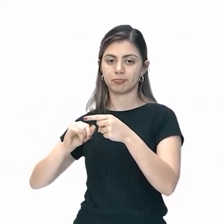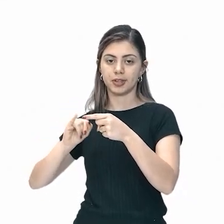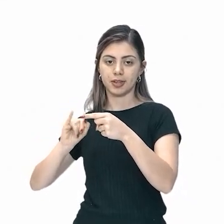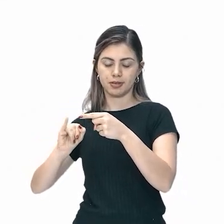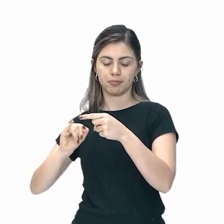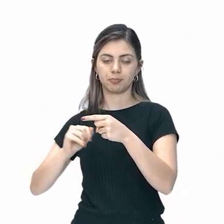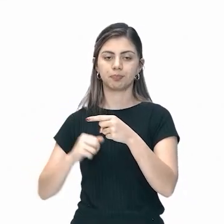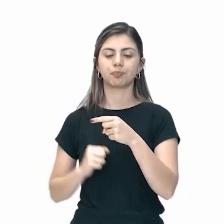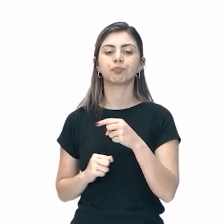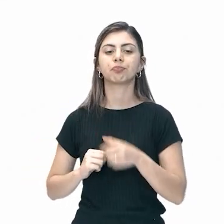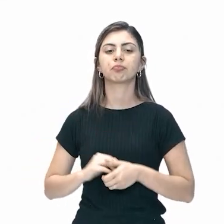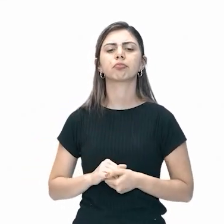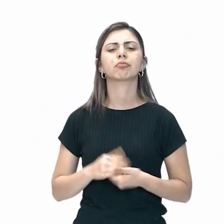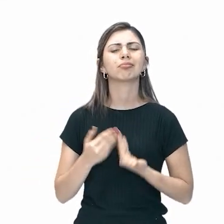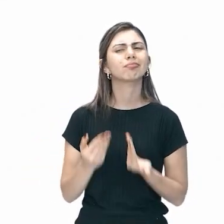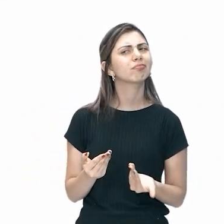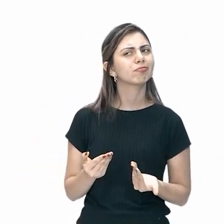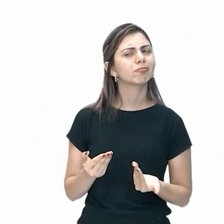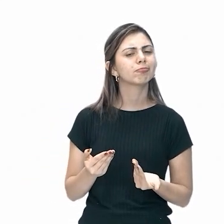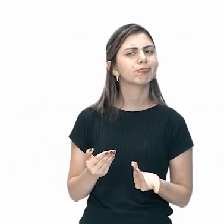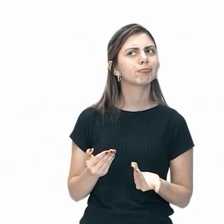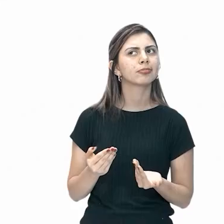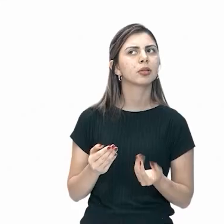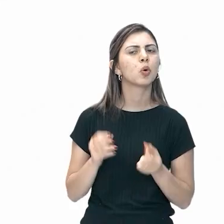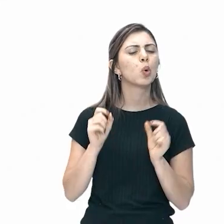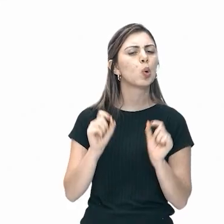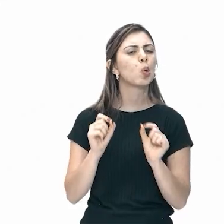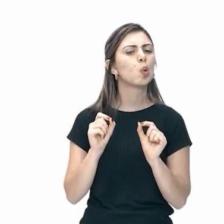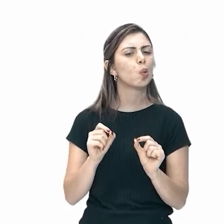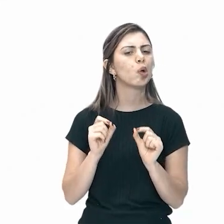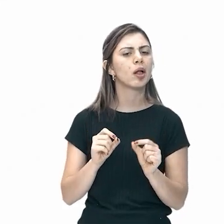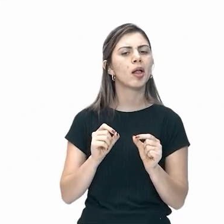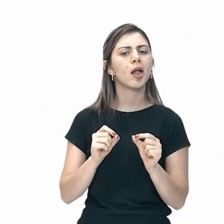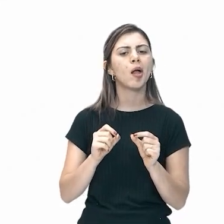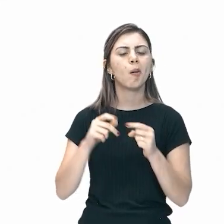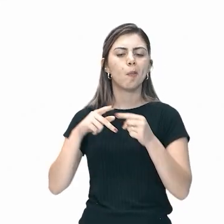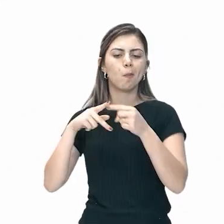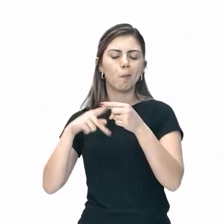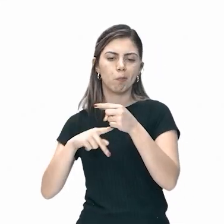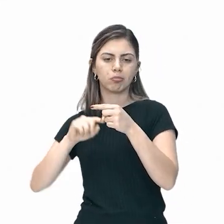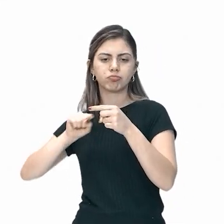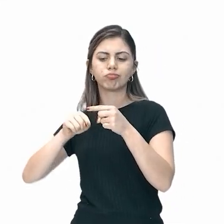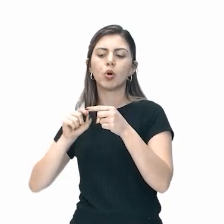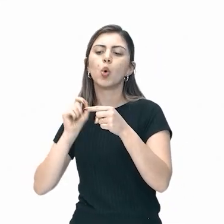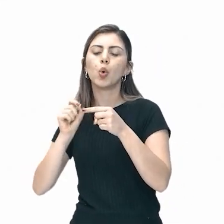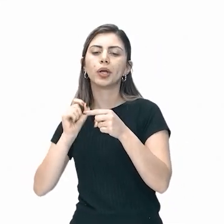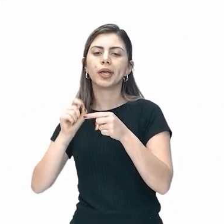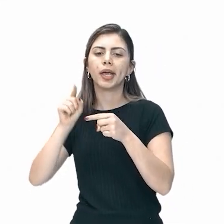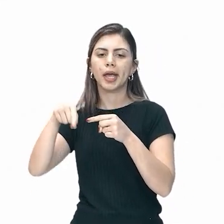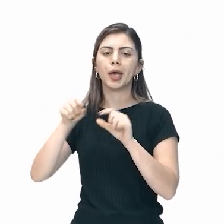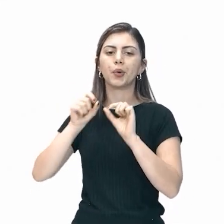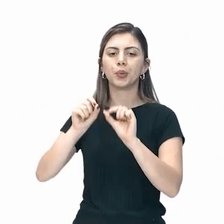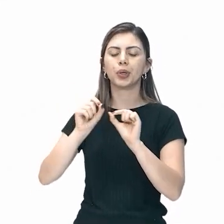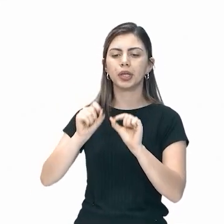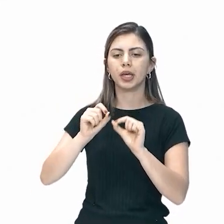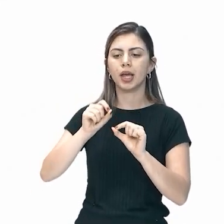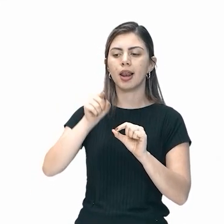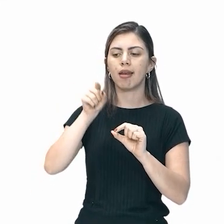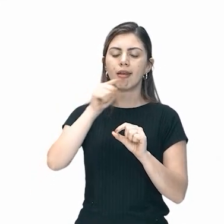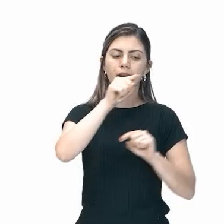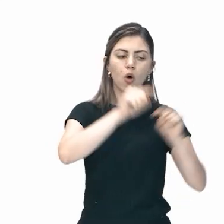tá? Gente, o que vem a ser posição objeto? É a distância do